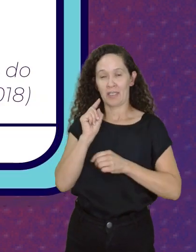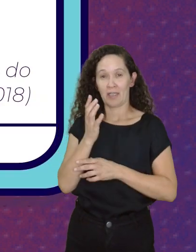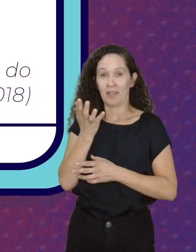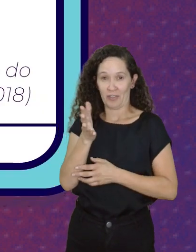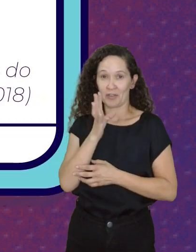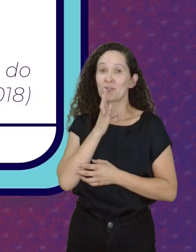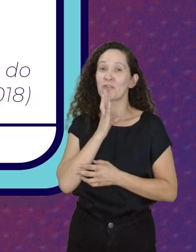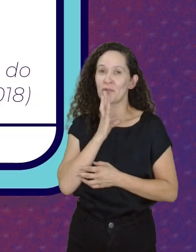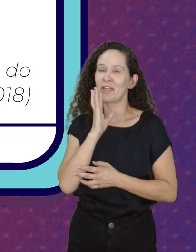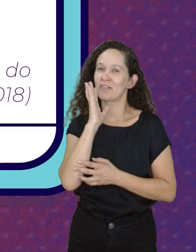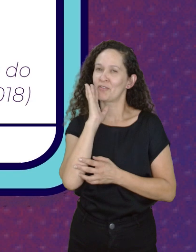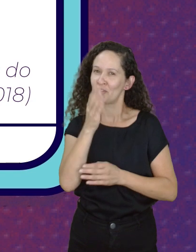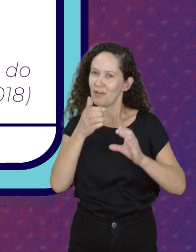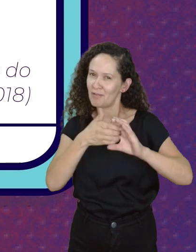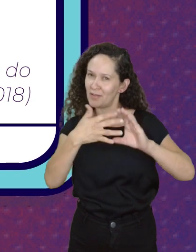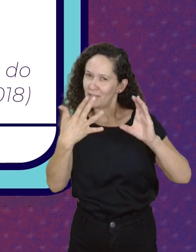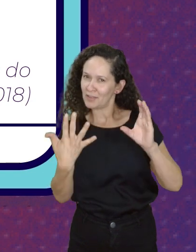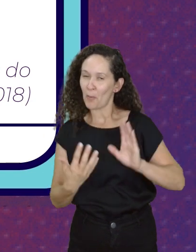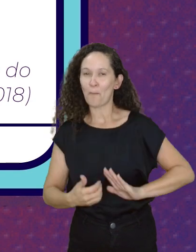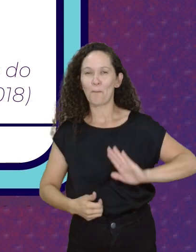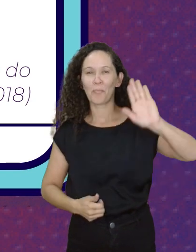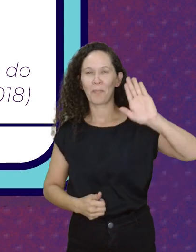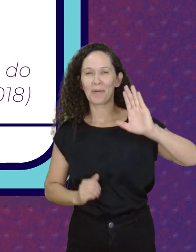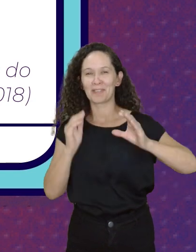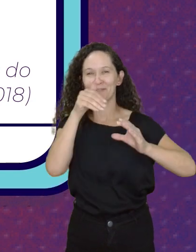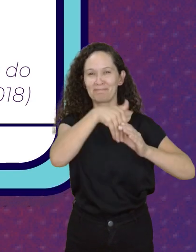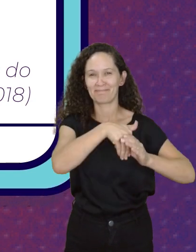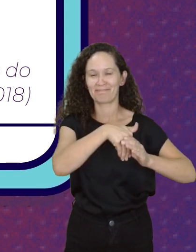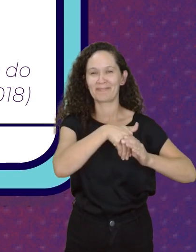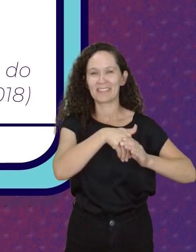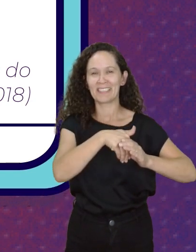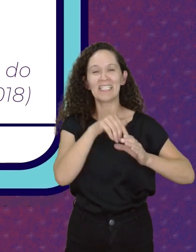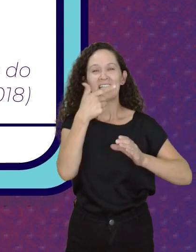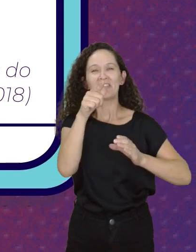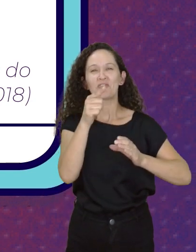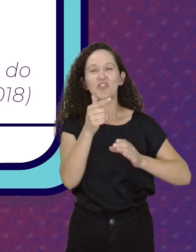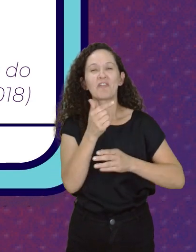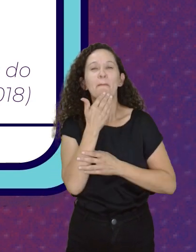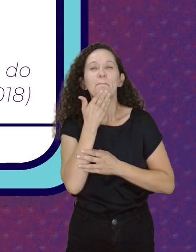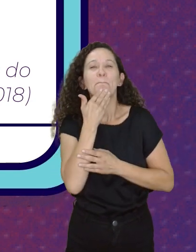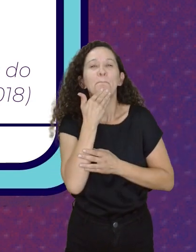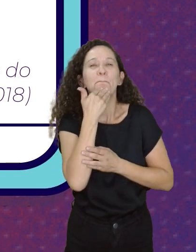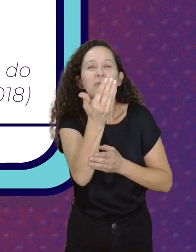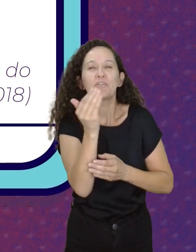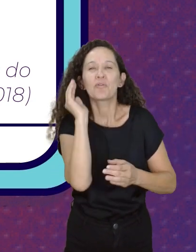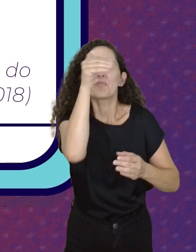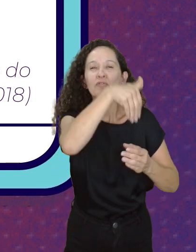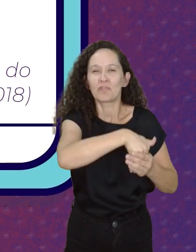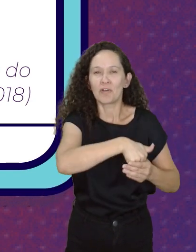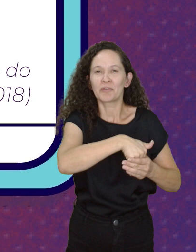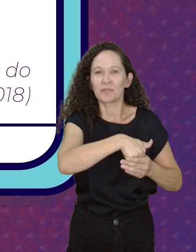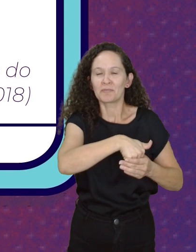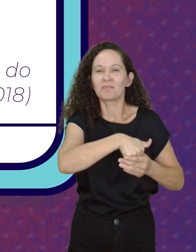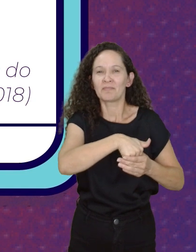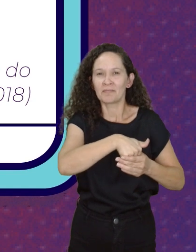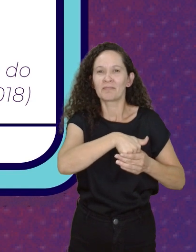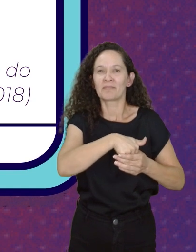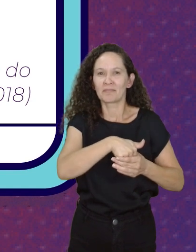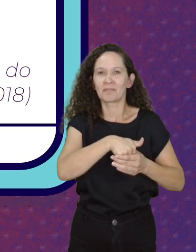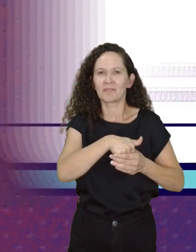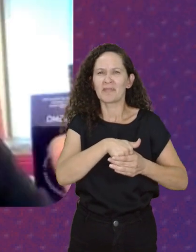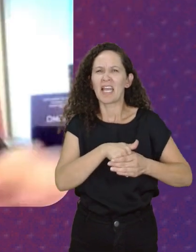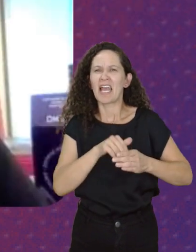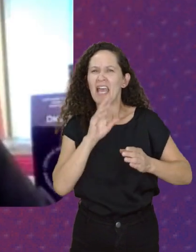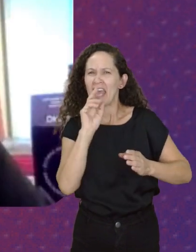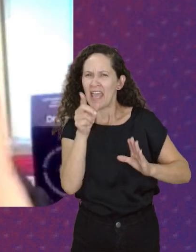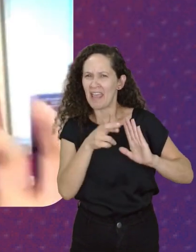reconhecidos como caracterizadores de propaganda, desacompanhado de pedido explícito e direto de votos, não enseja irregularidade per